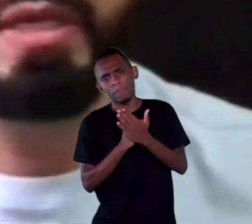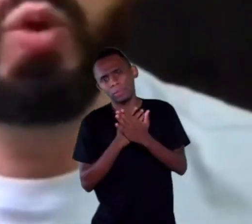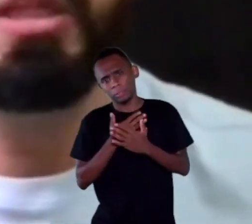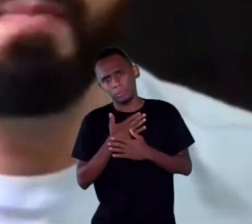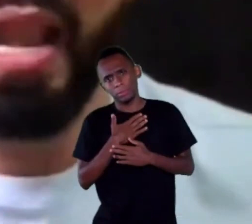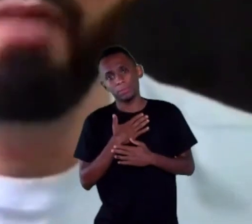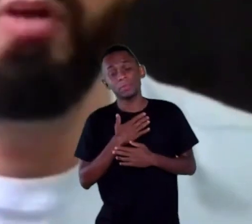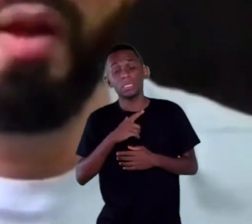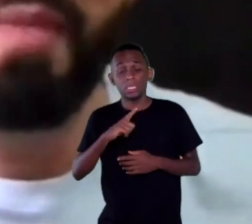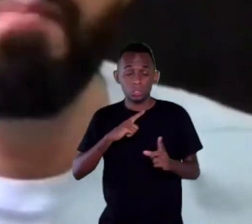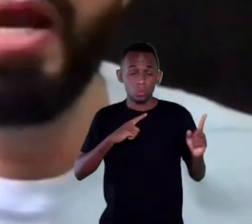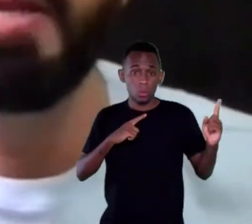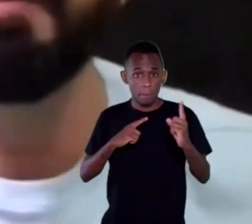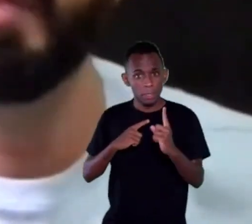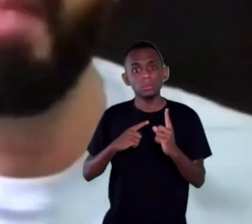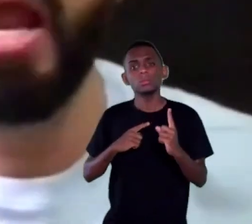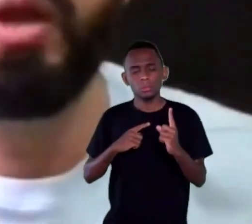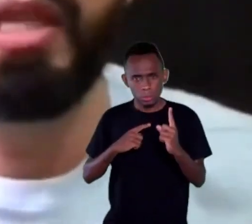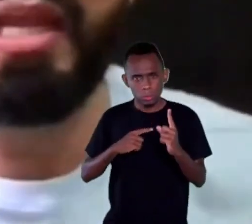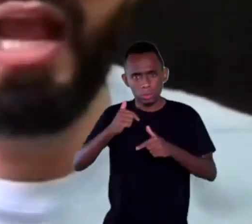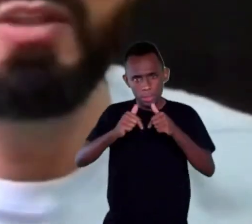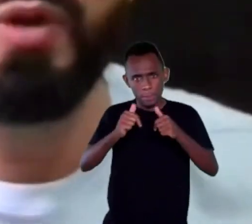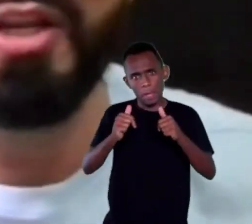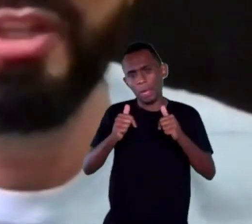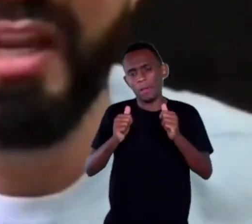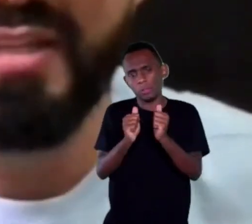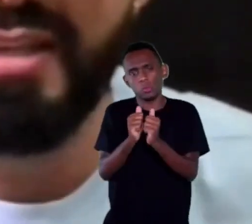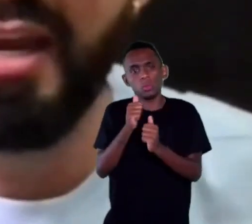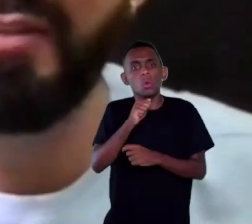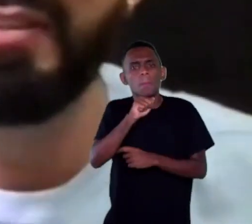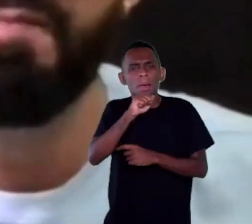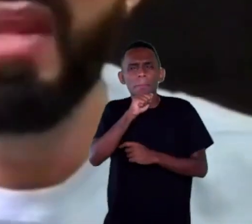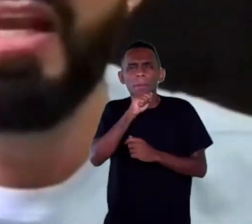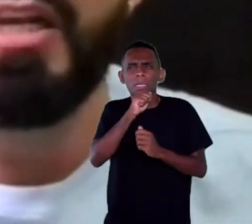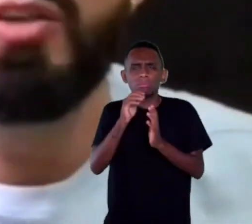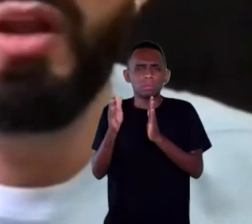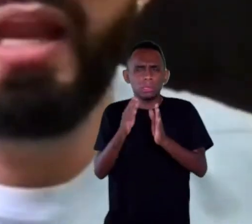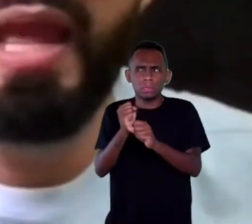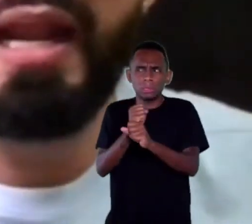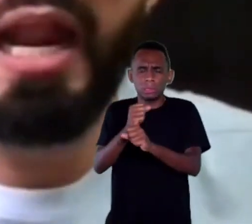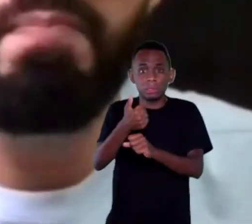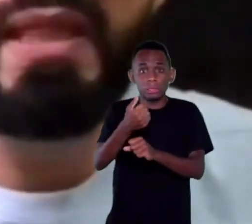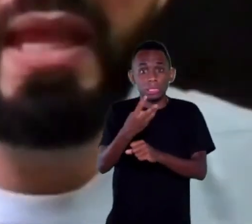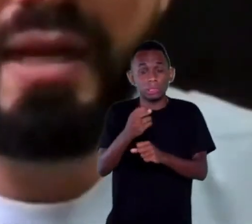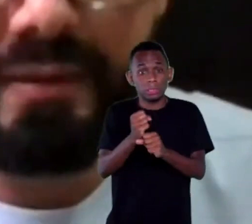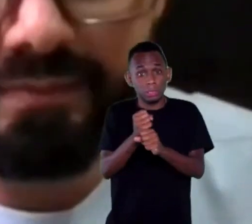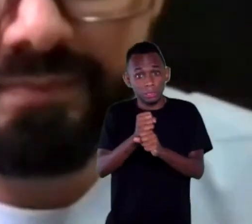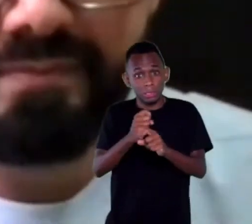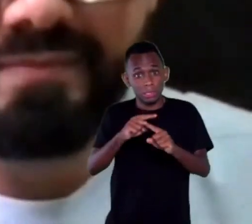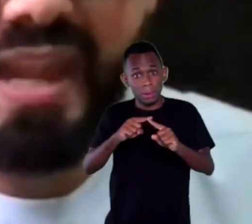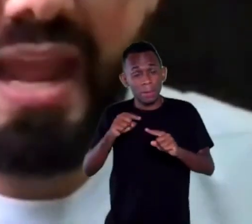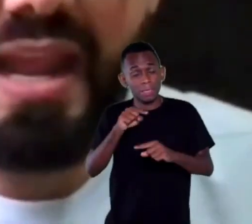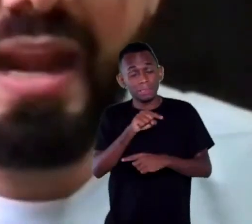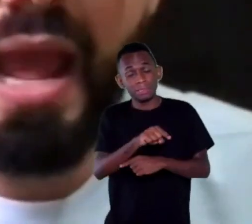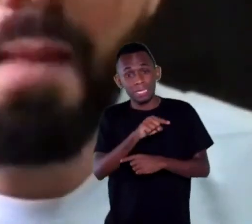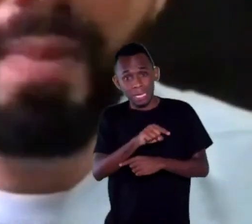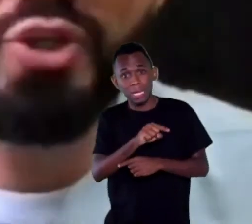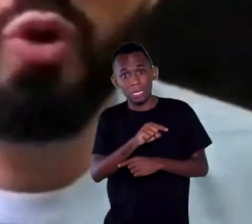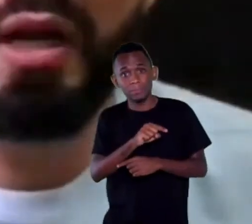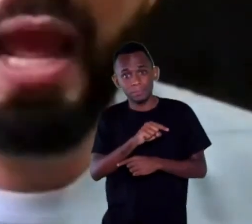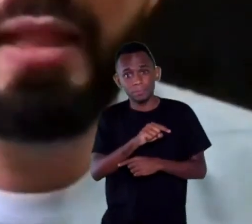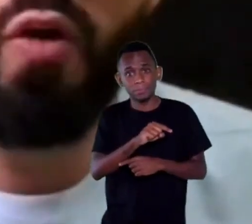né, uma pessoa que trabalhava com a minha mãe, trabalhou aqui em casa durante 13 anos, só que ela era carpideira, ela